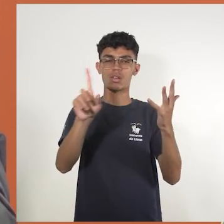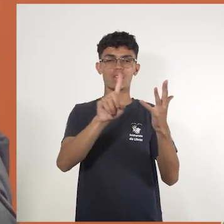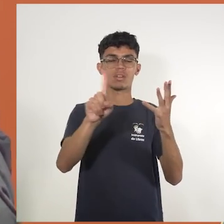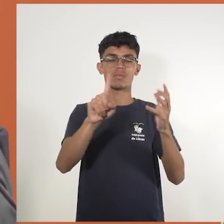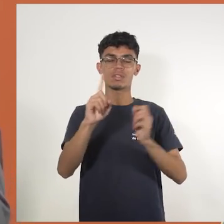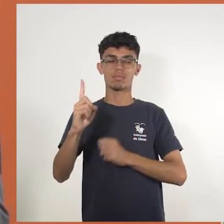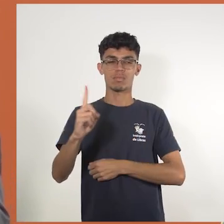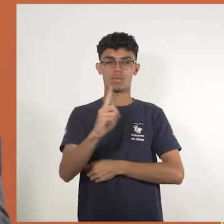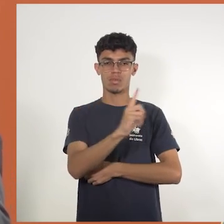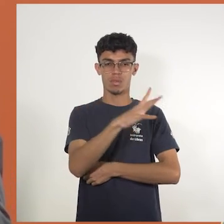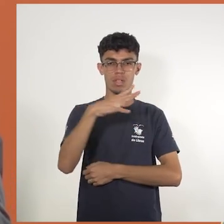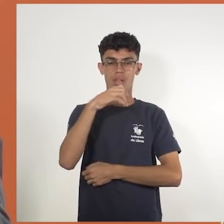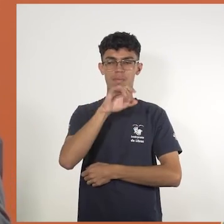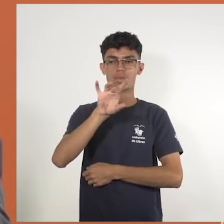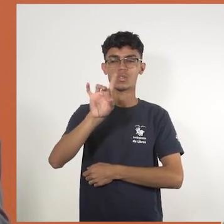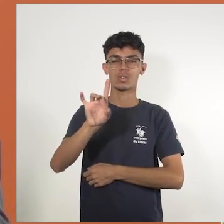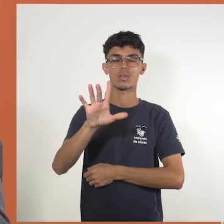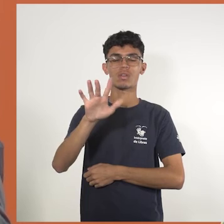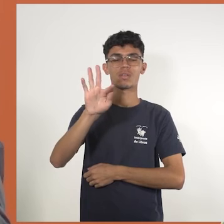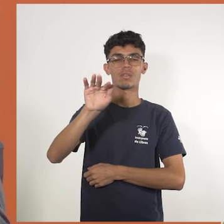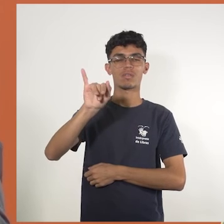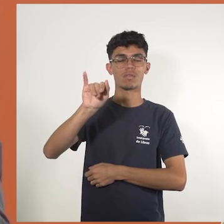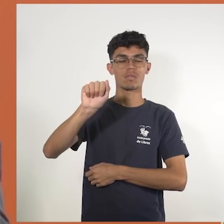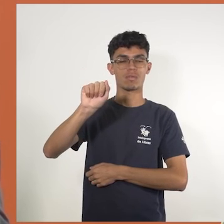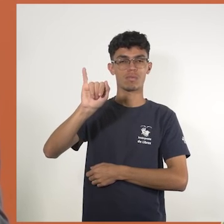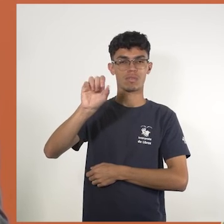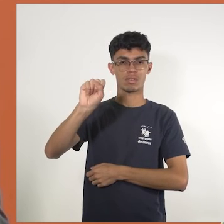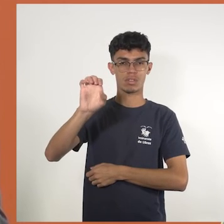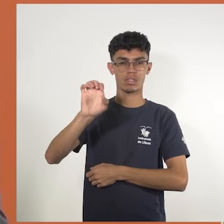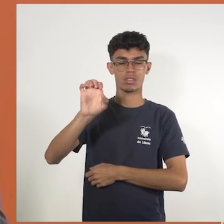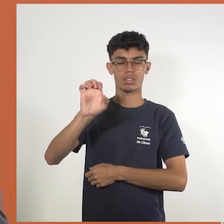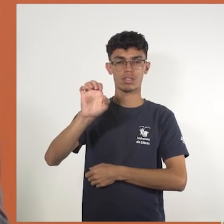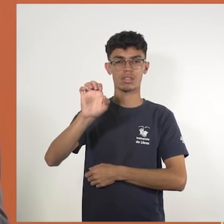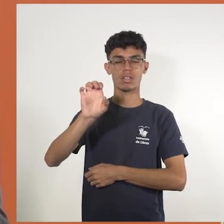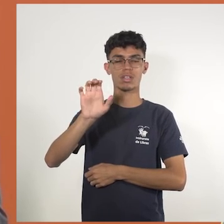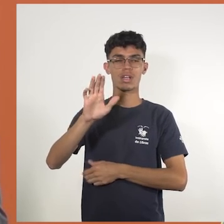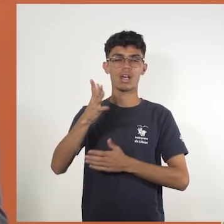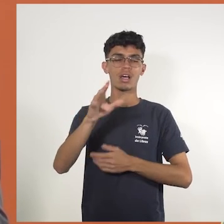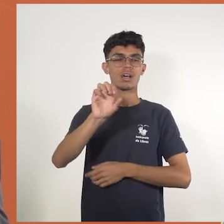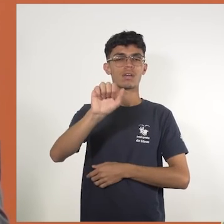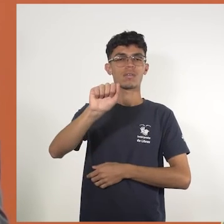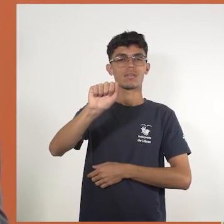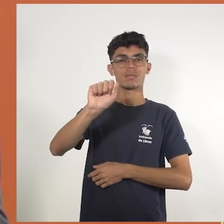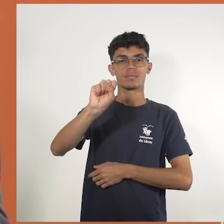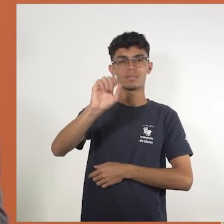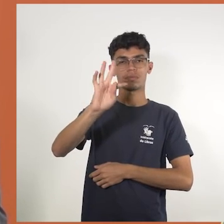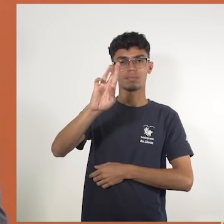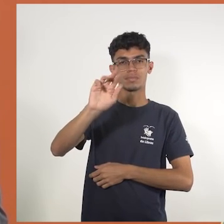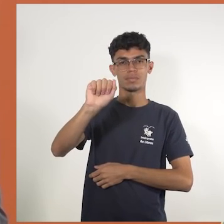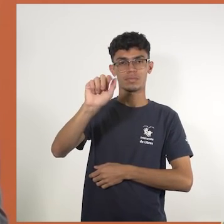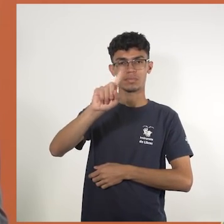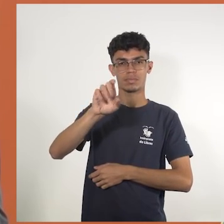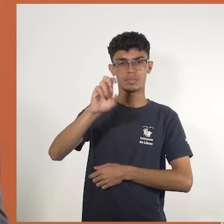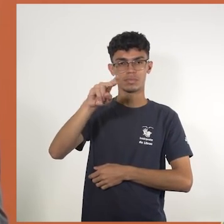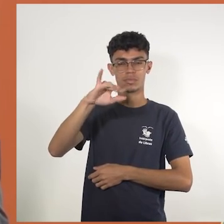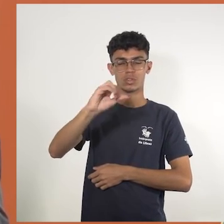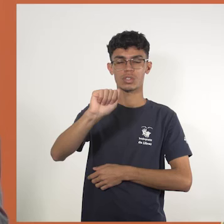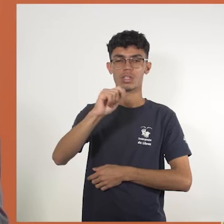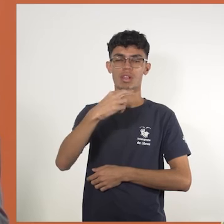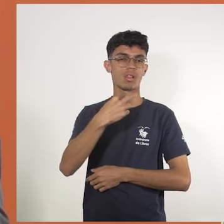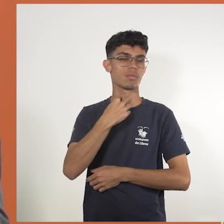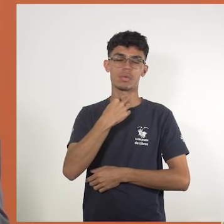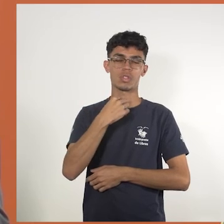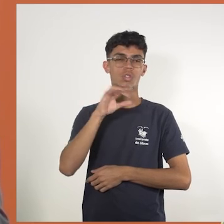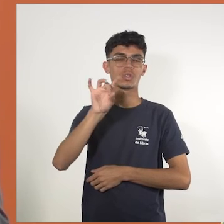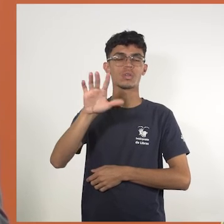Como elas só podem tomar Pfizer, não podem tomar AstraZeneca nesse momento, obviamente nós fizemos a separação